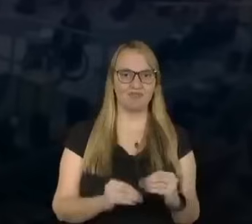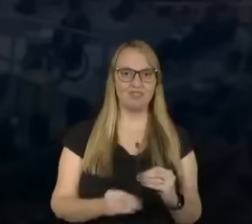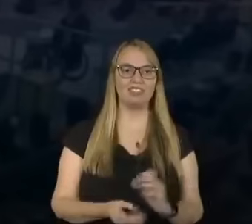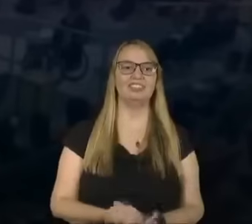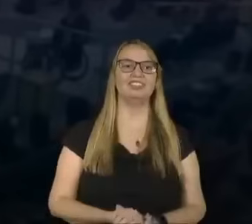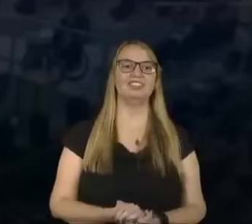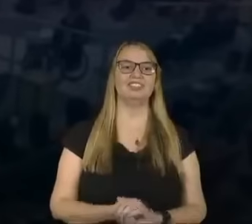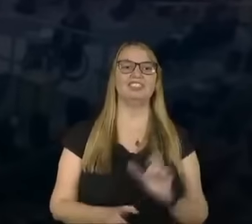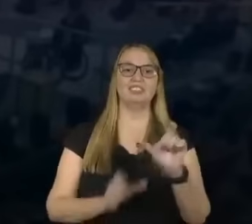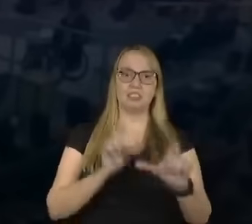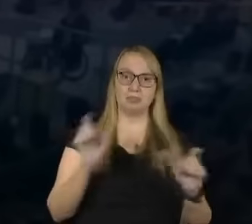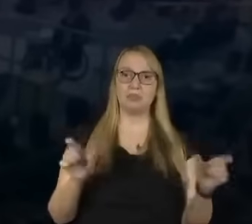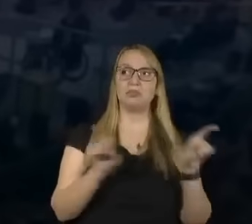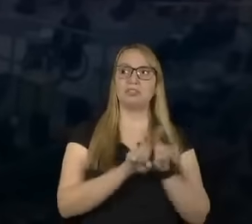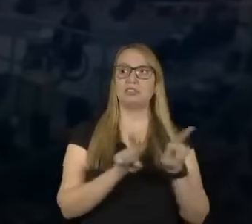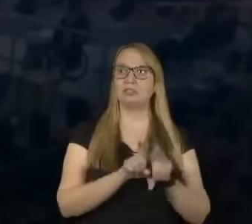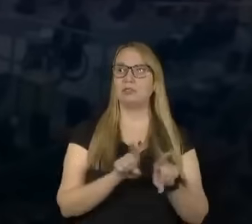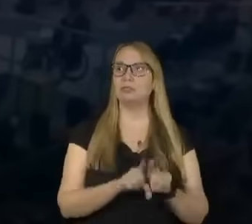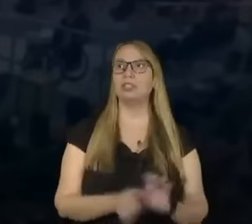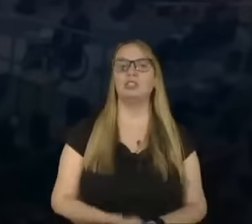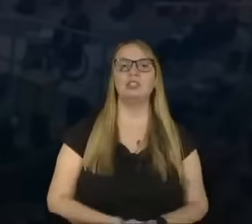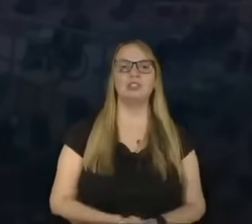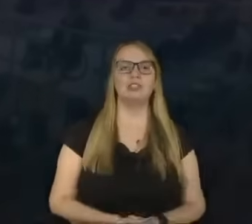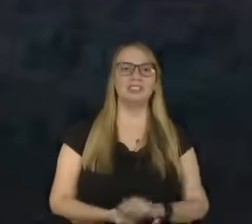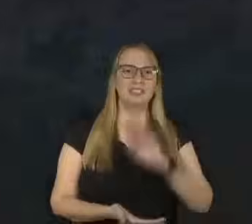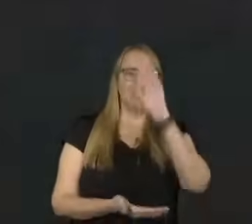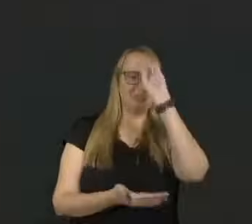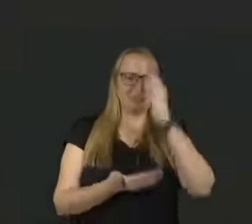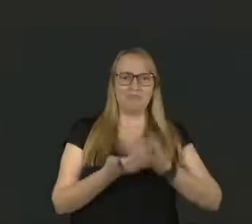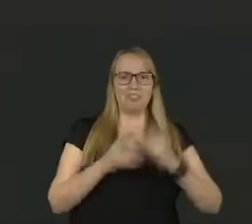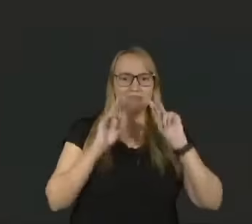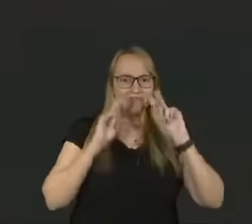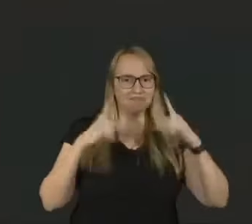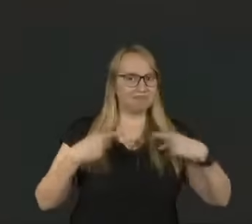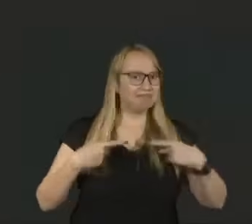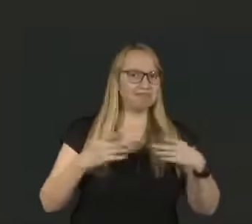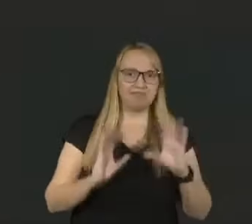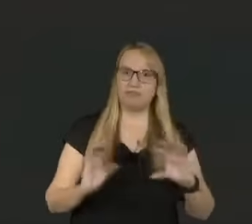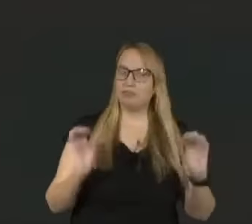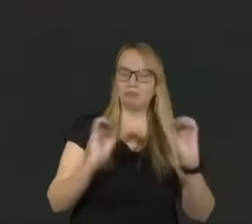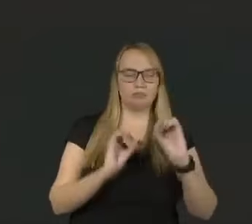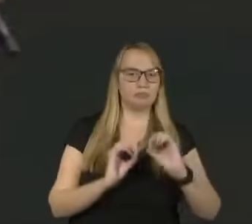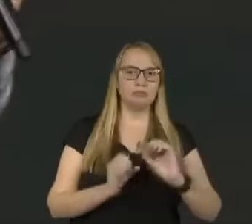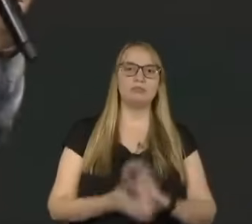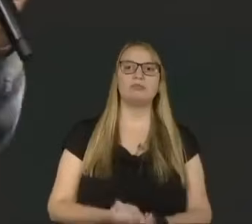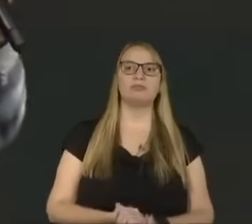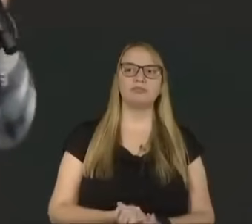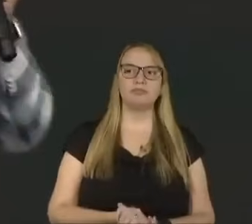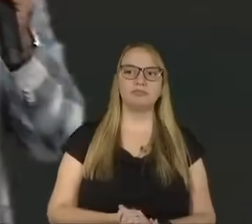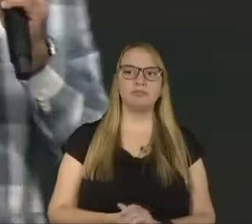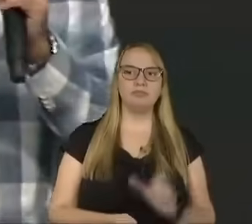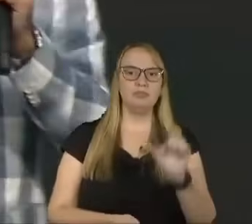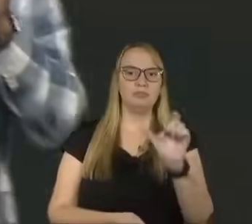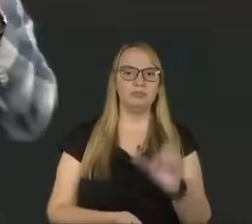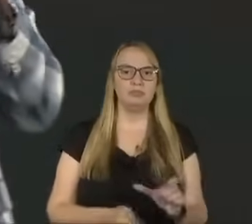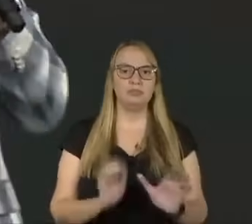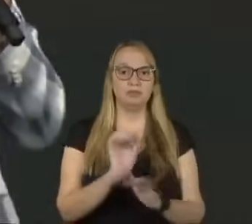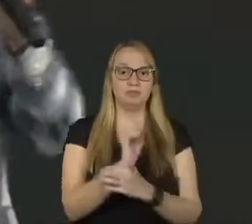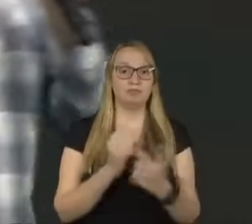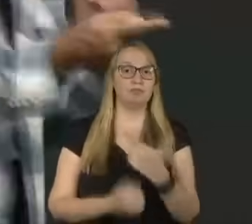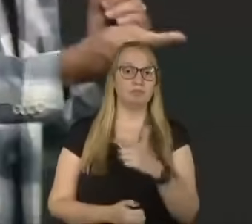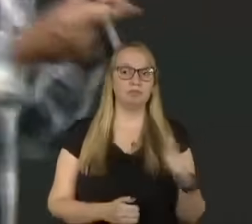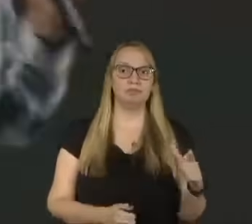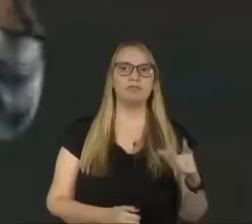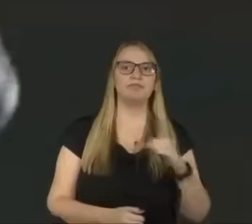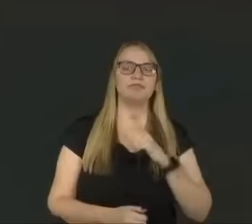todos essas pessoas não Confiam em si mesmas as pessoas inseguras têm